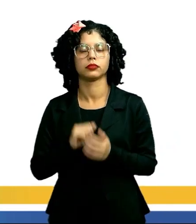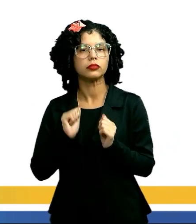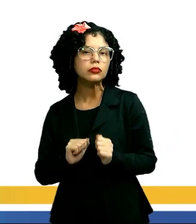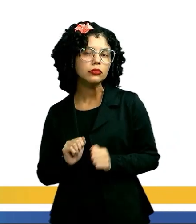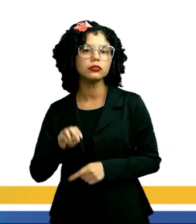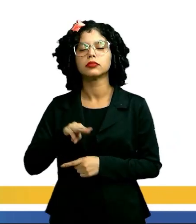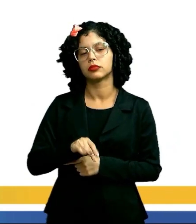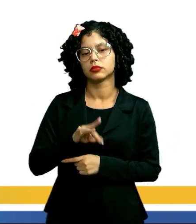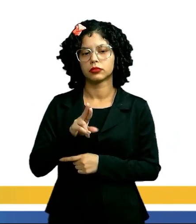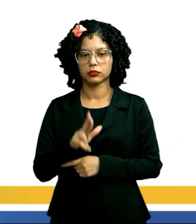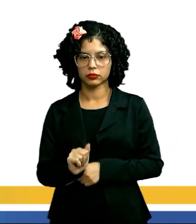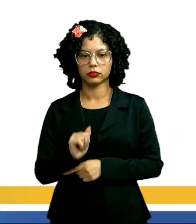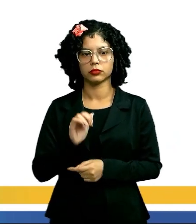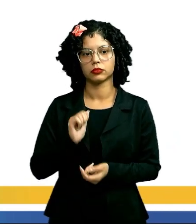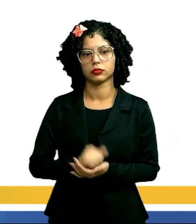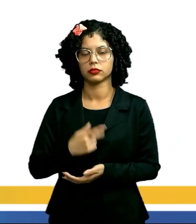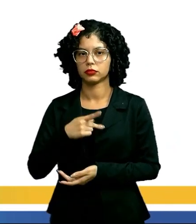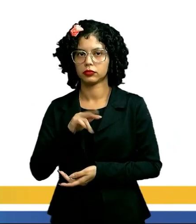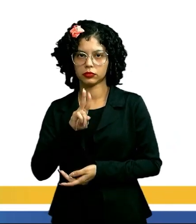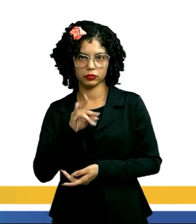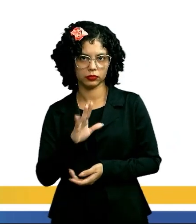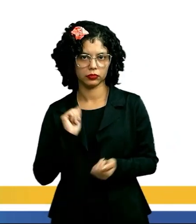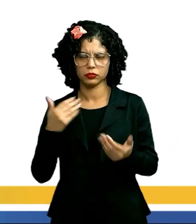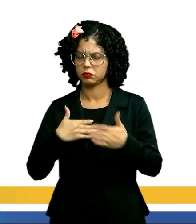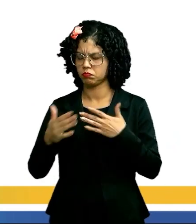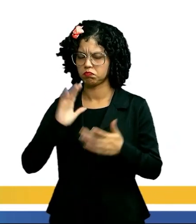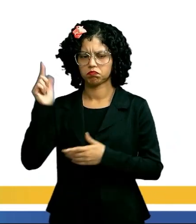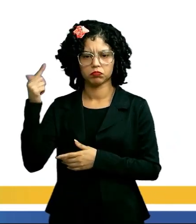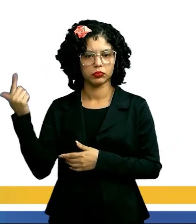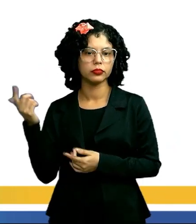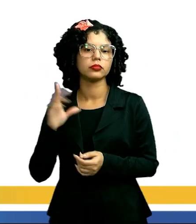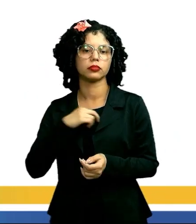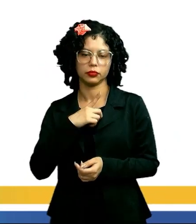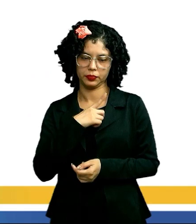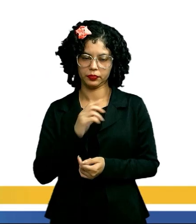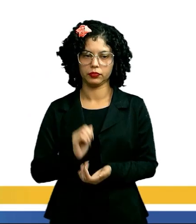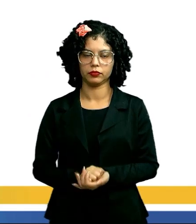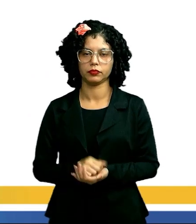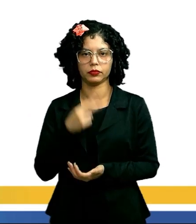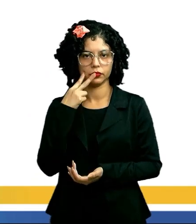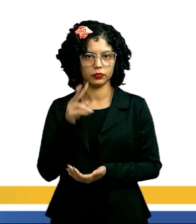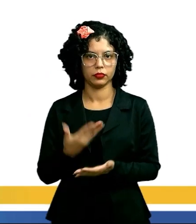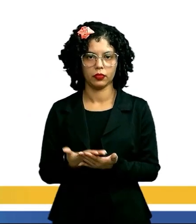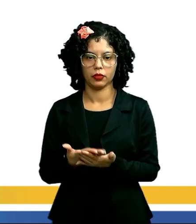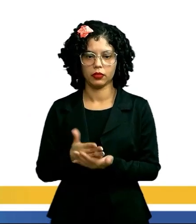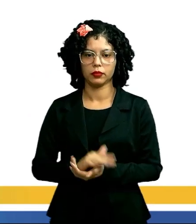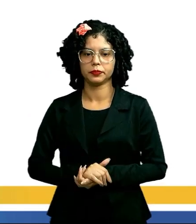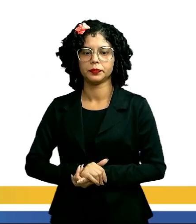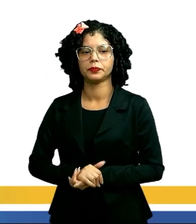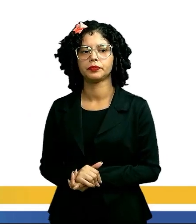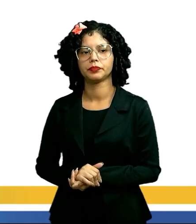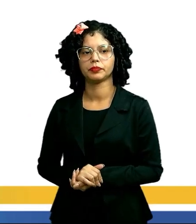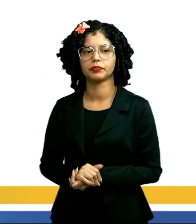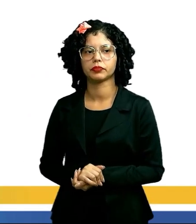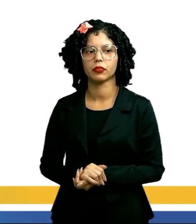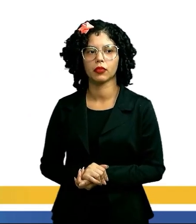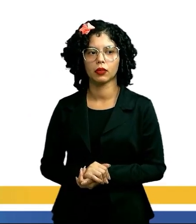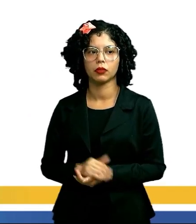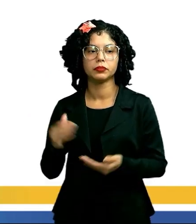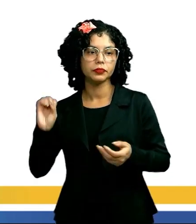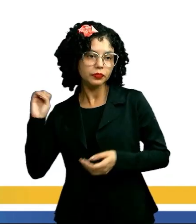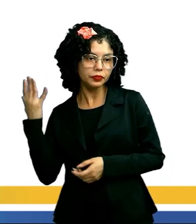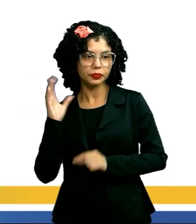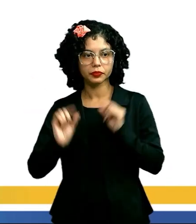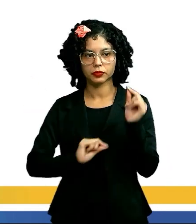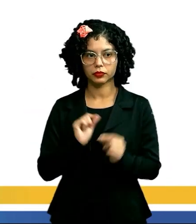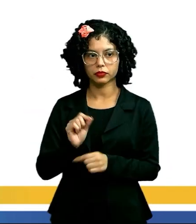ser metil, etil, propil, ou qualquer um outro daqueles que nós vemos nas nossas aulas. Bom, nesse